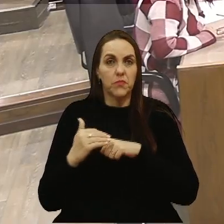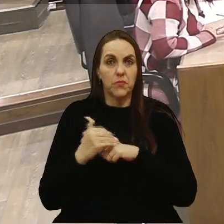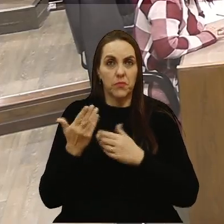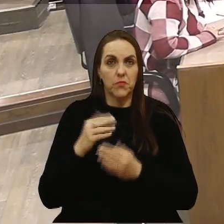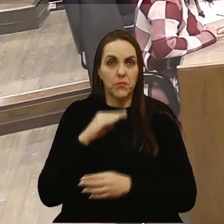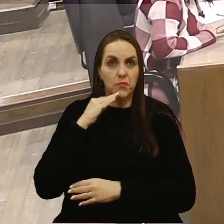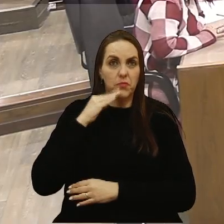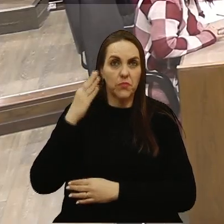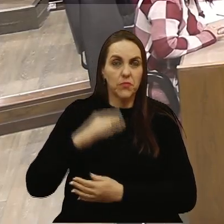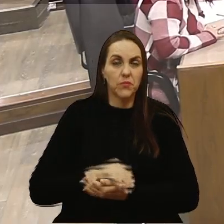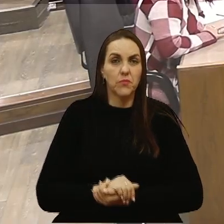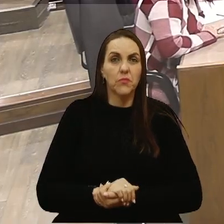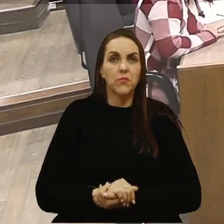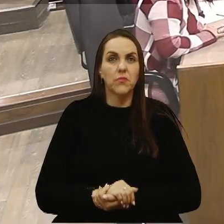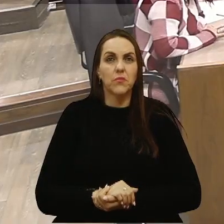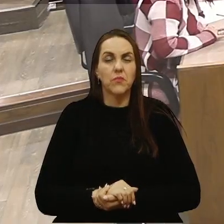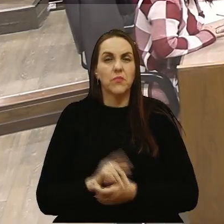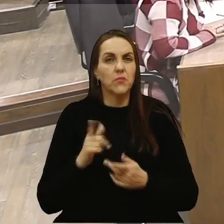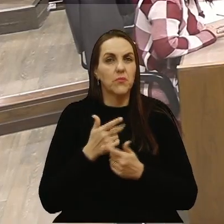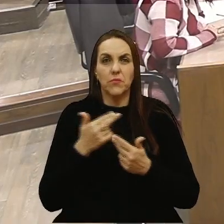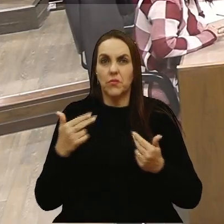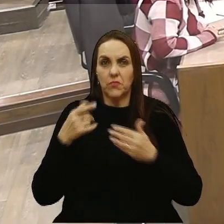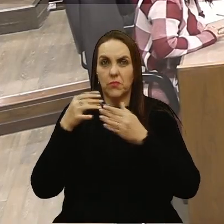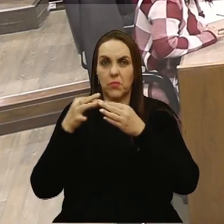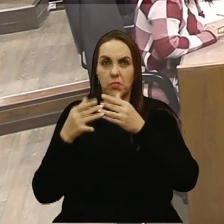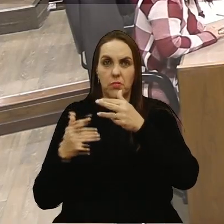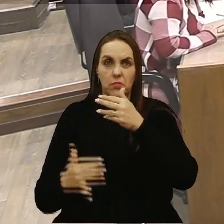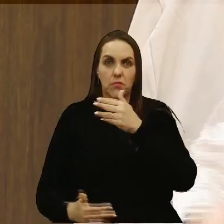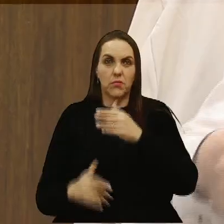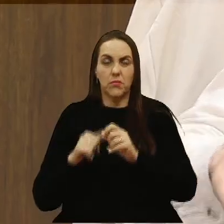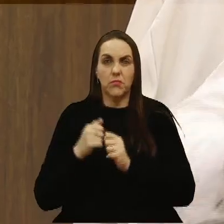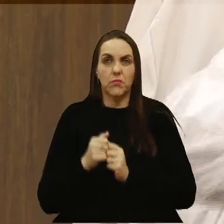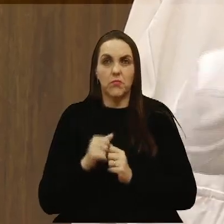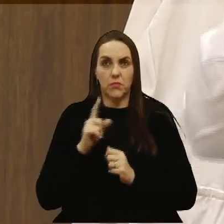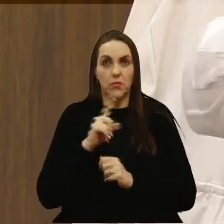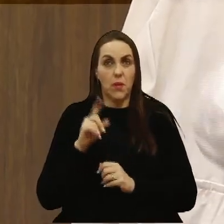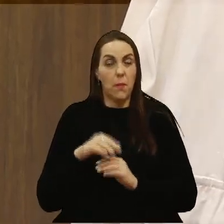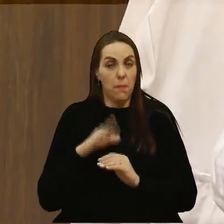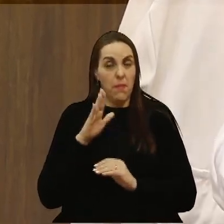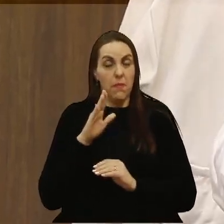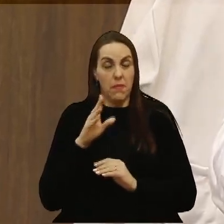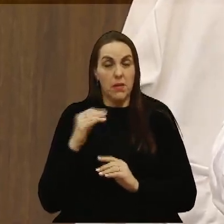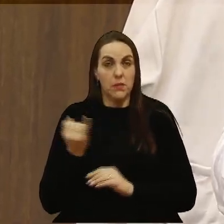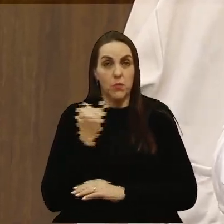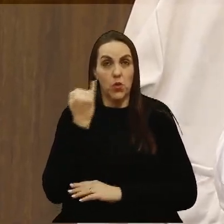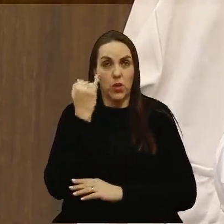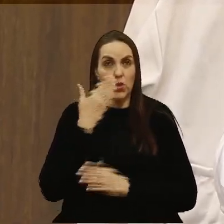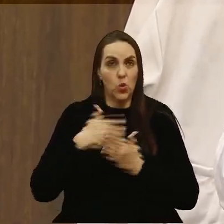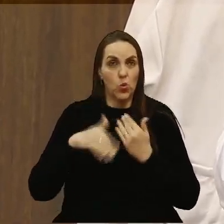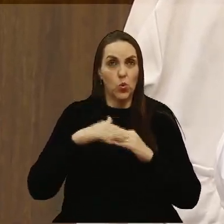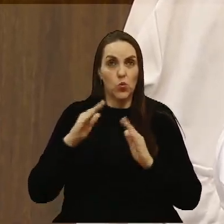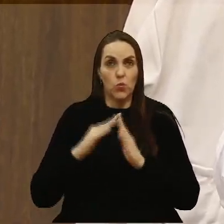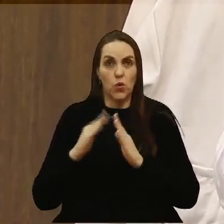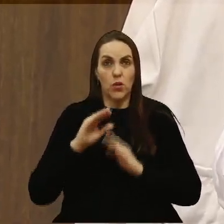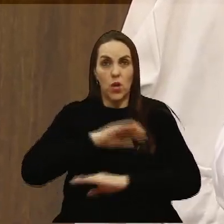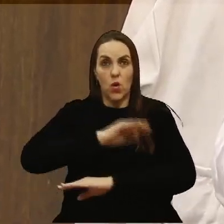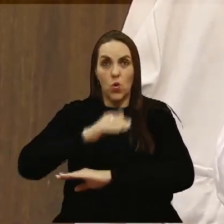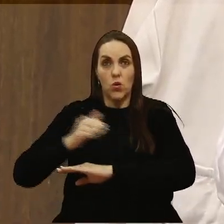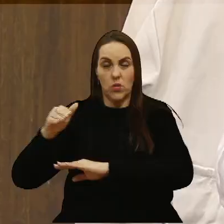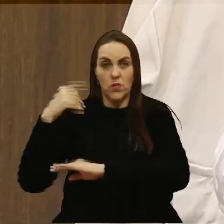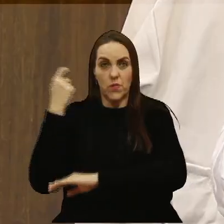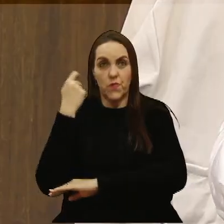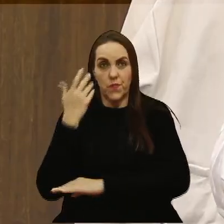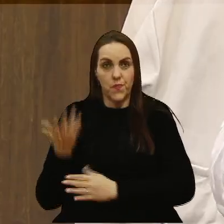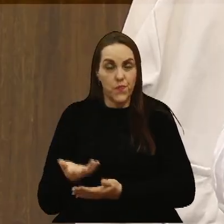acho que, dentre todas as situações que o senhor tratou, tem alguma que é mais perene a todos os moradores da Serra Gaúcha, que é a questão da Rota do Sol.